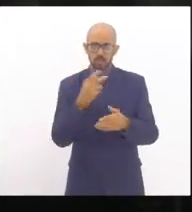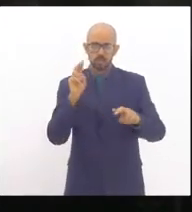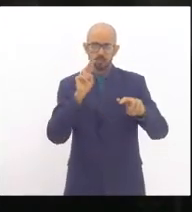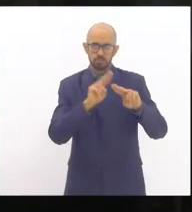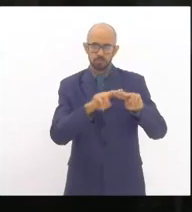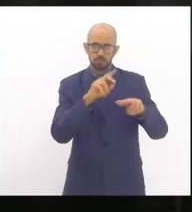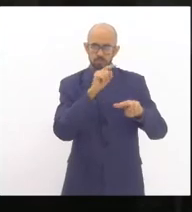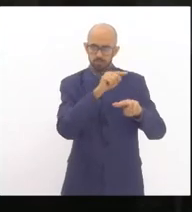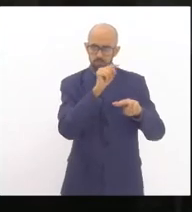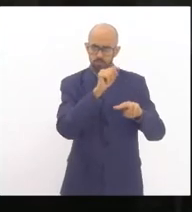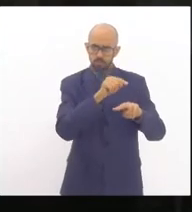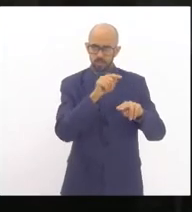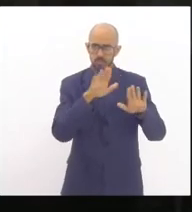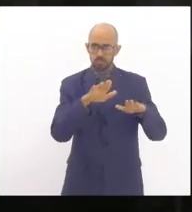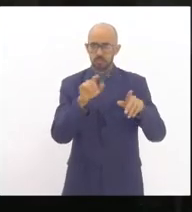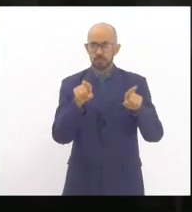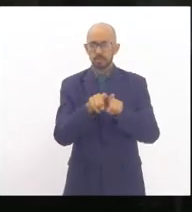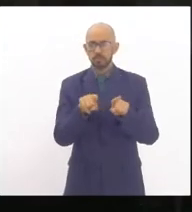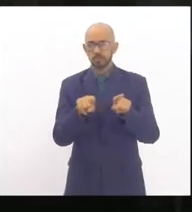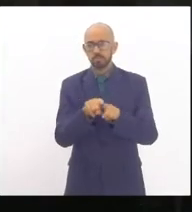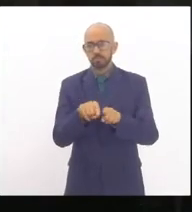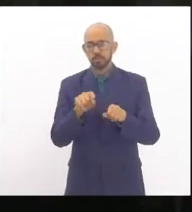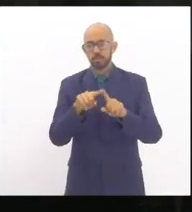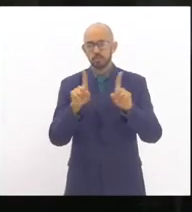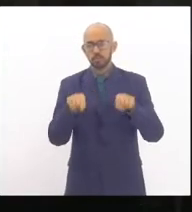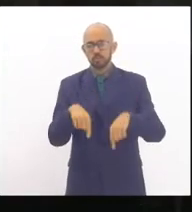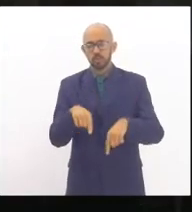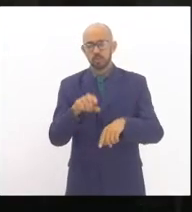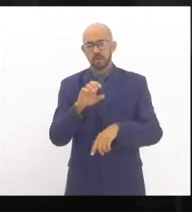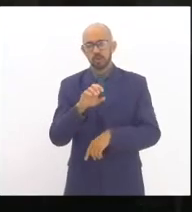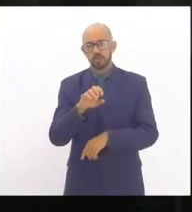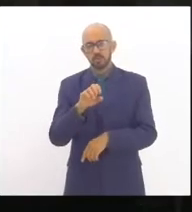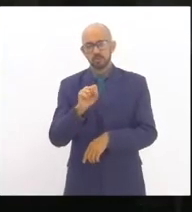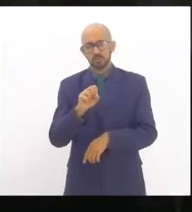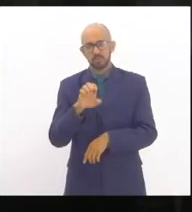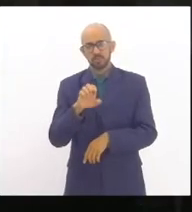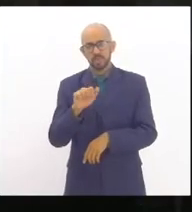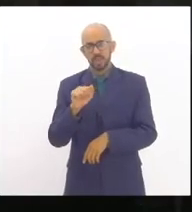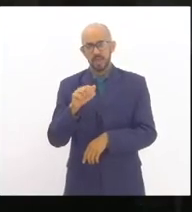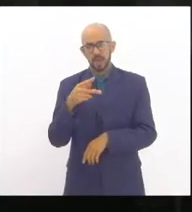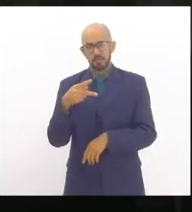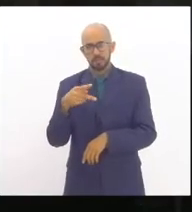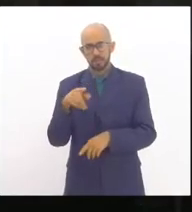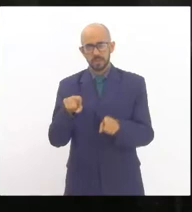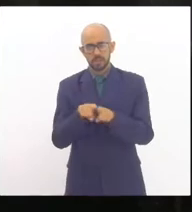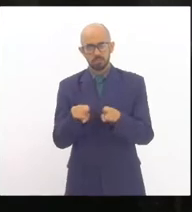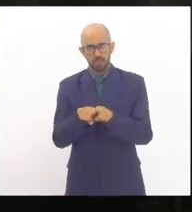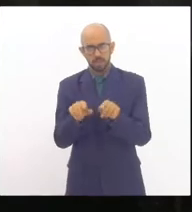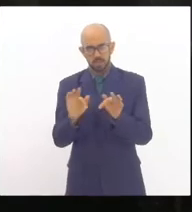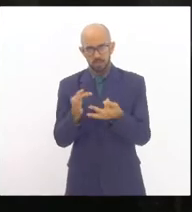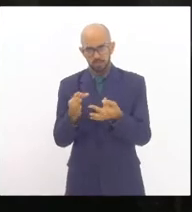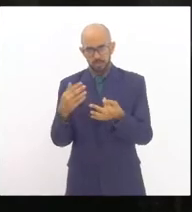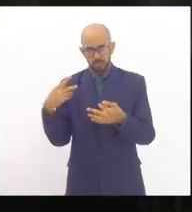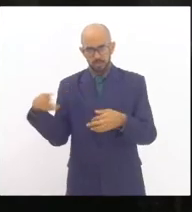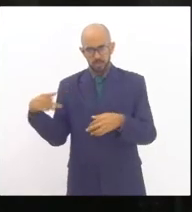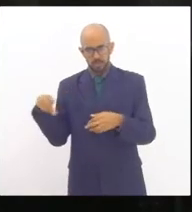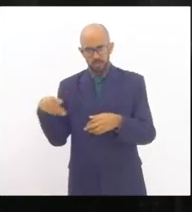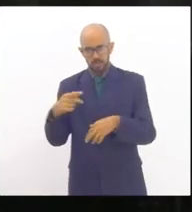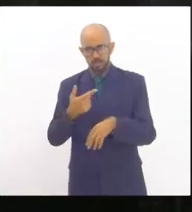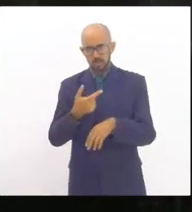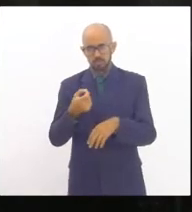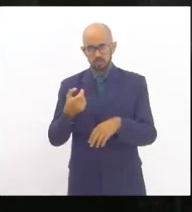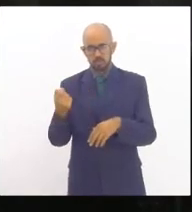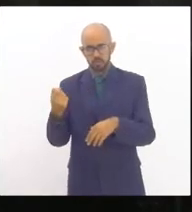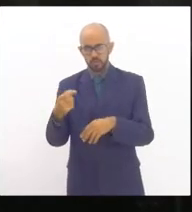atingindo os próprios servidores do CEAP acaba também atingindo suas famílias em 2020 né